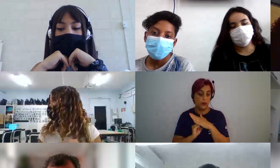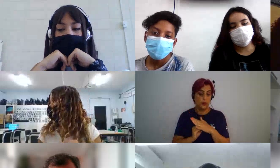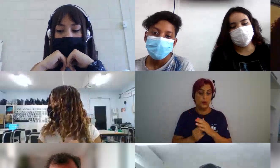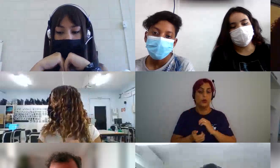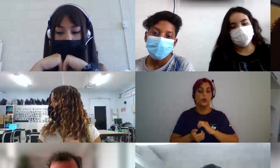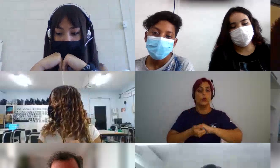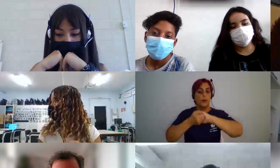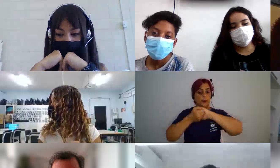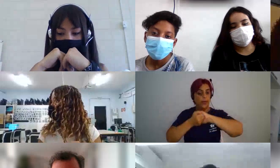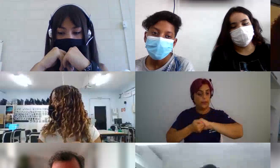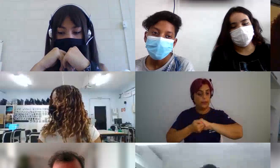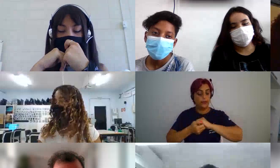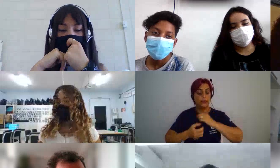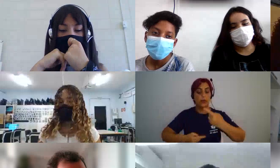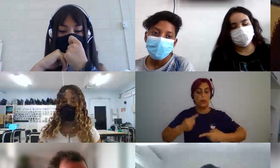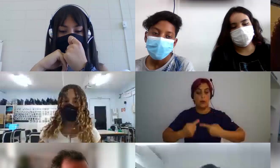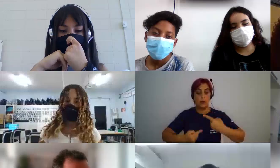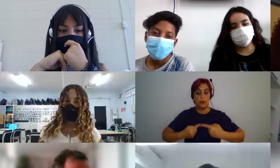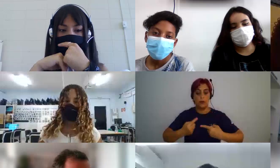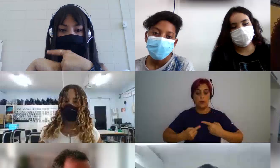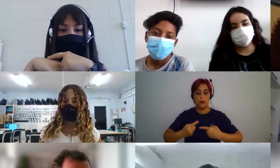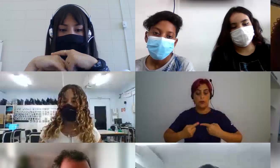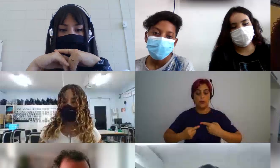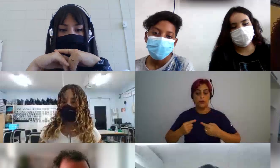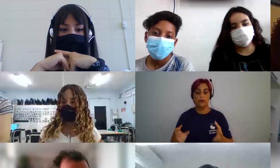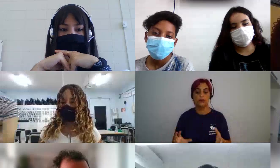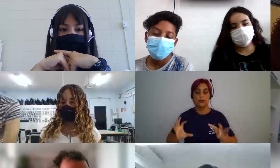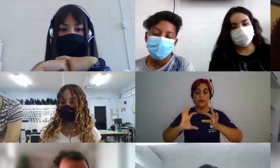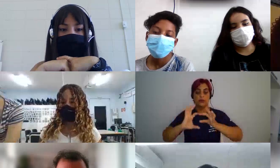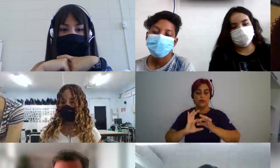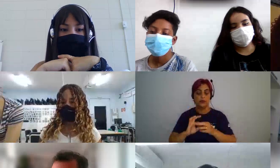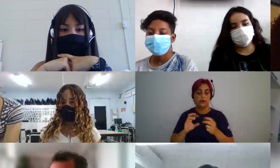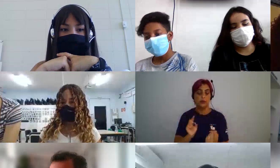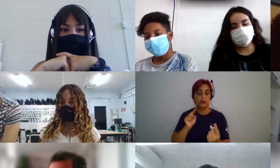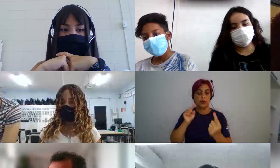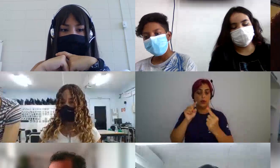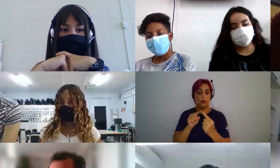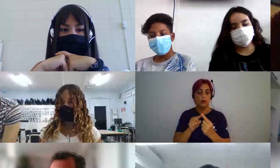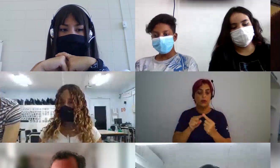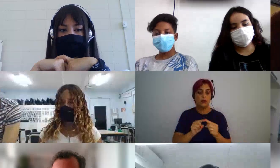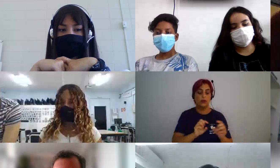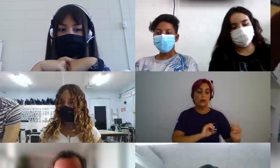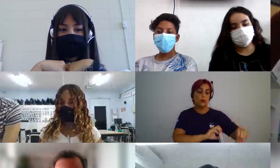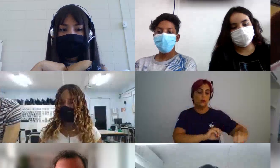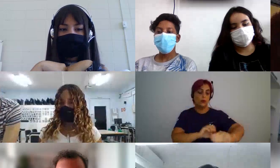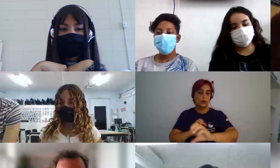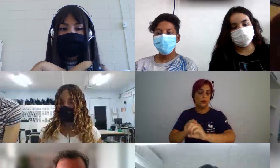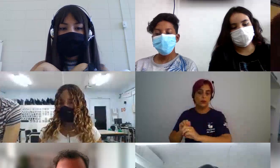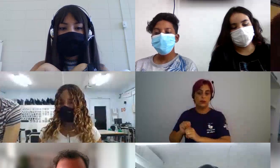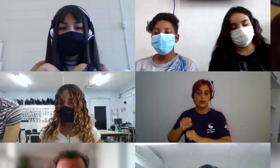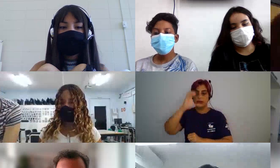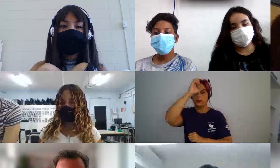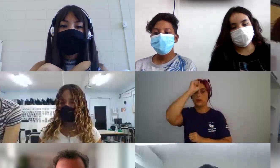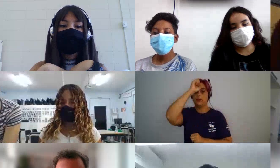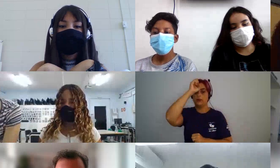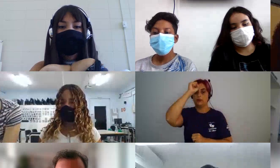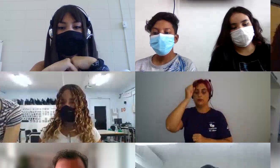públicas integradas, com vistas à melhoria da aprendizagem, relacionadas à educação e direitos